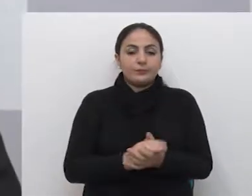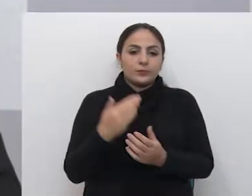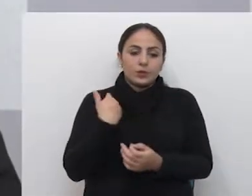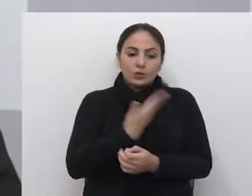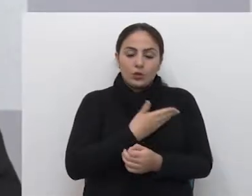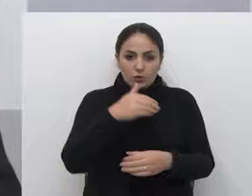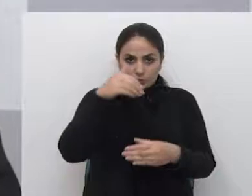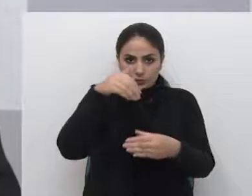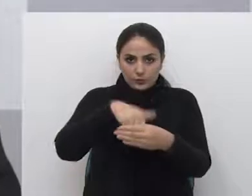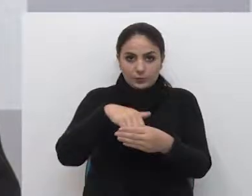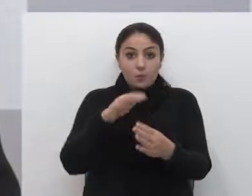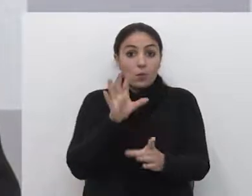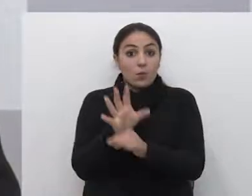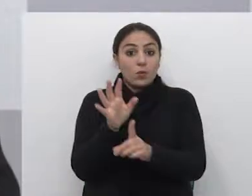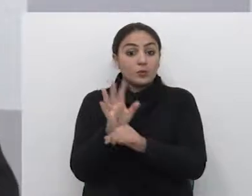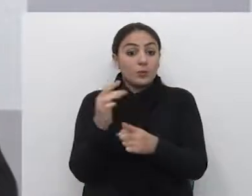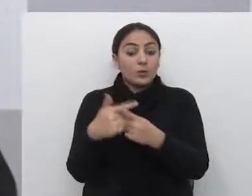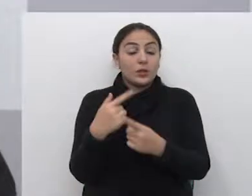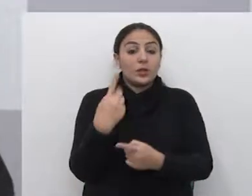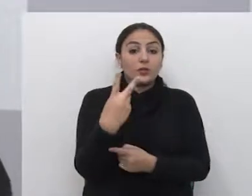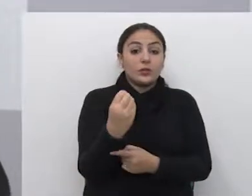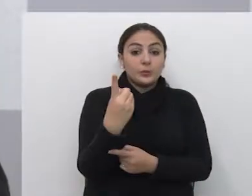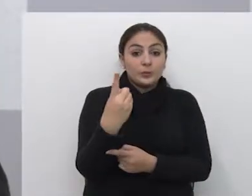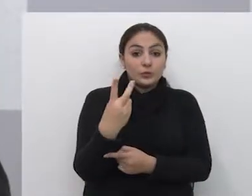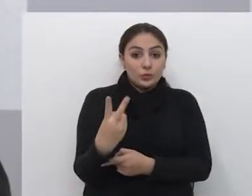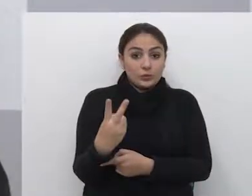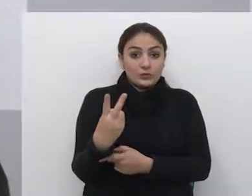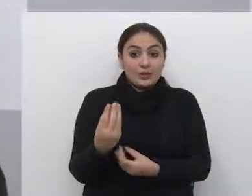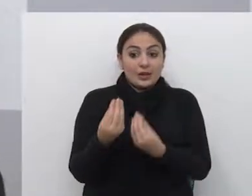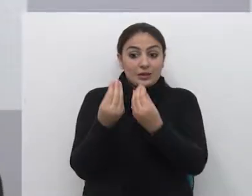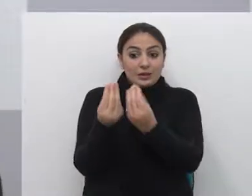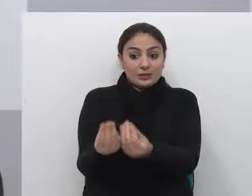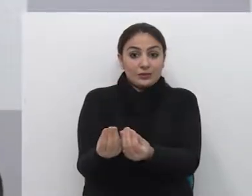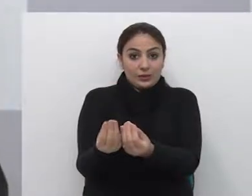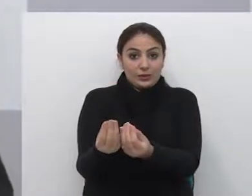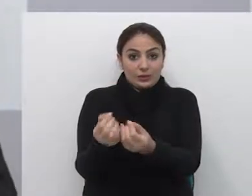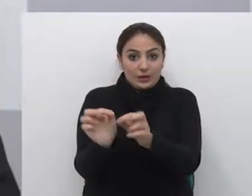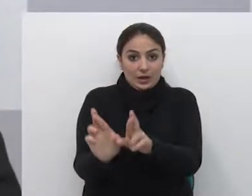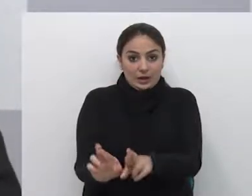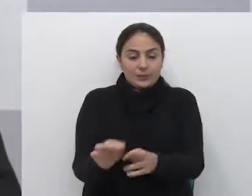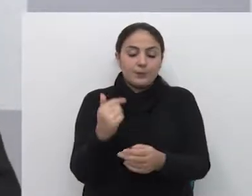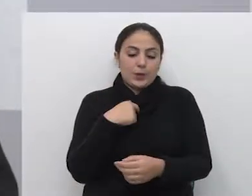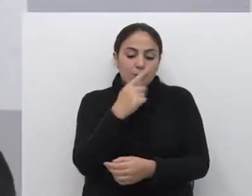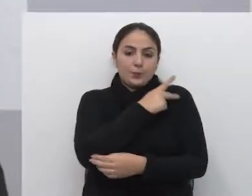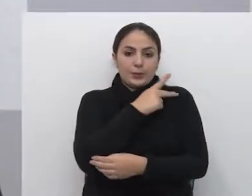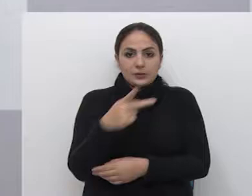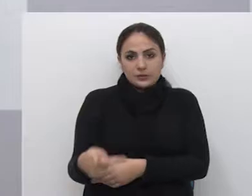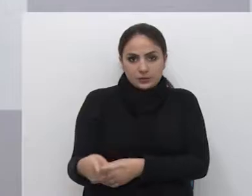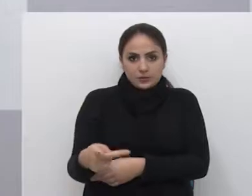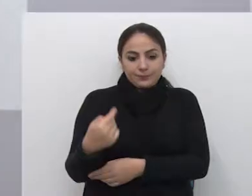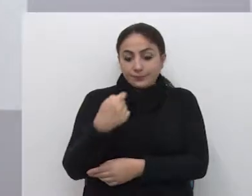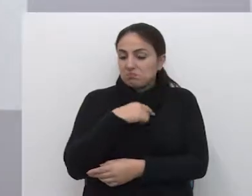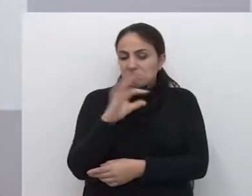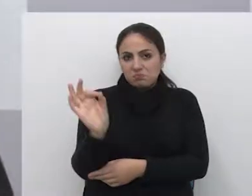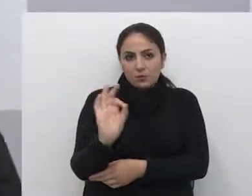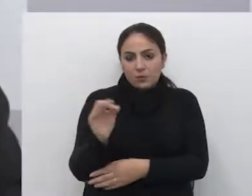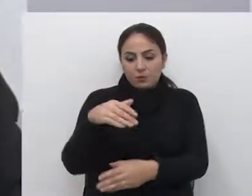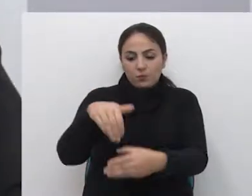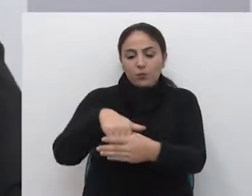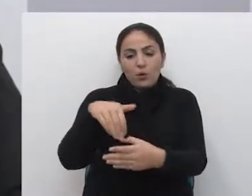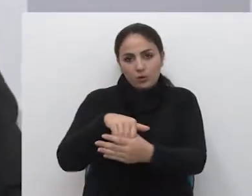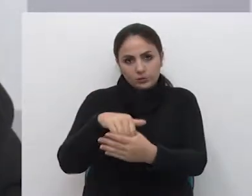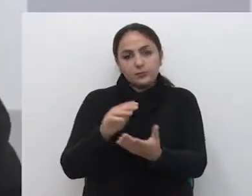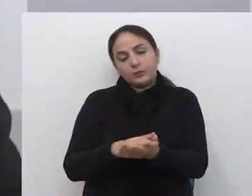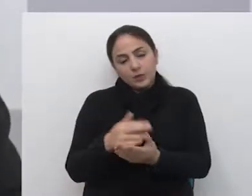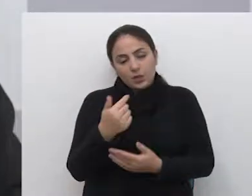porque em 2012, quando esta área foi doado ao Cresci, eu estava na presidência. Não votei favorável, mas eu